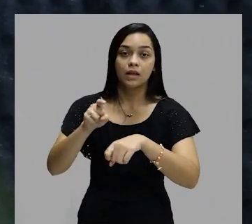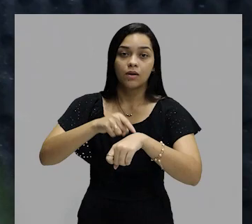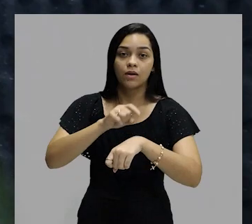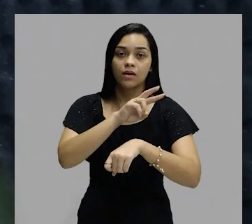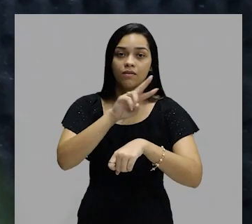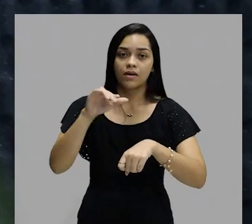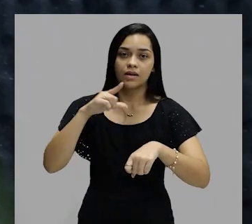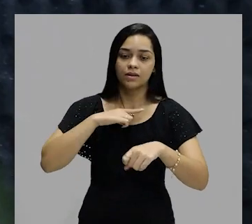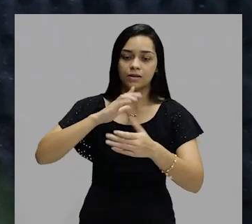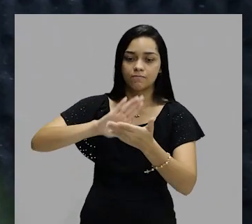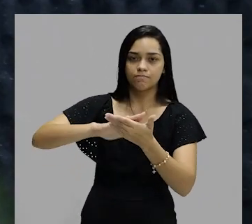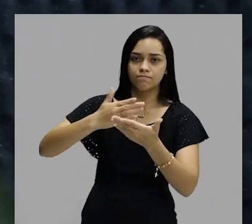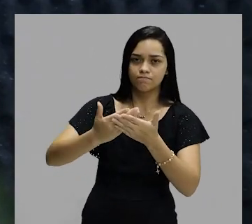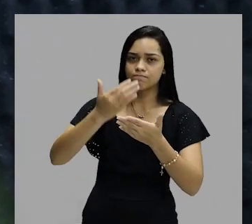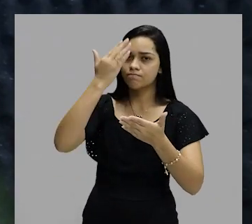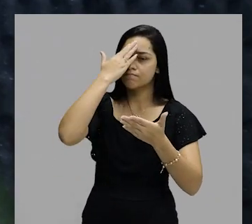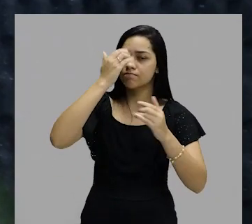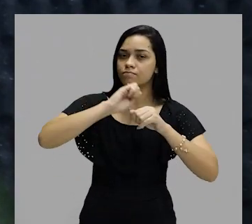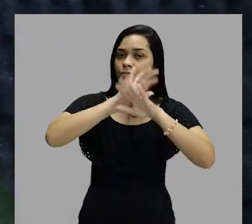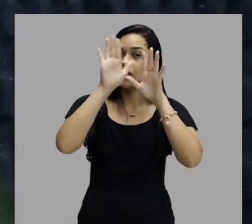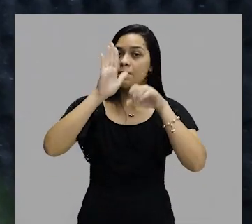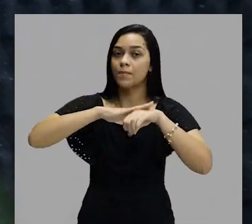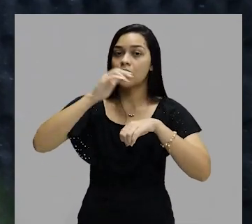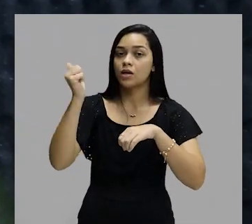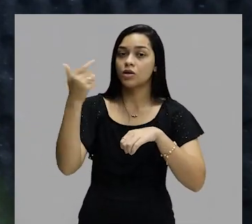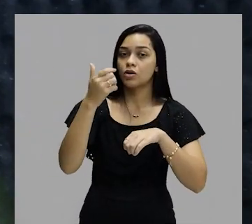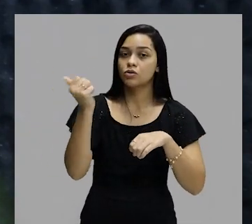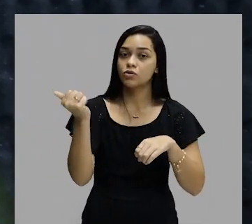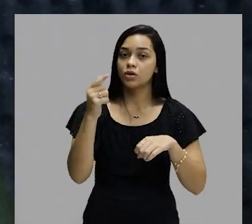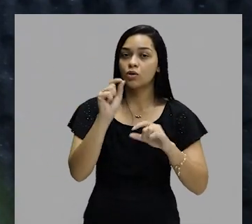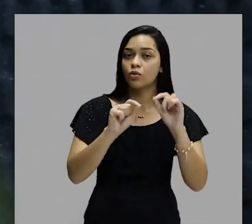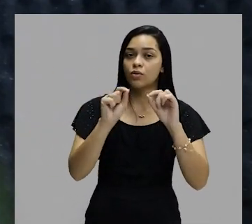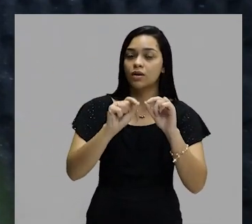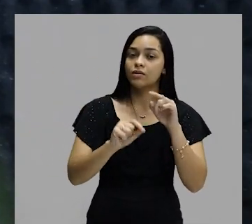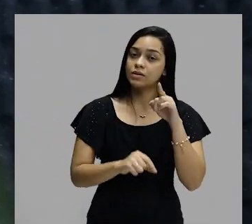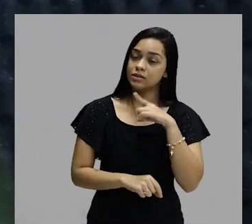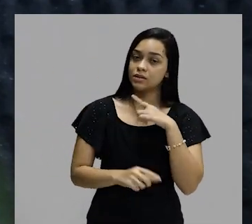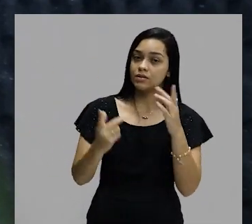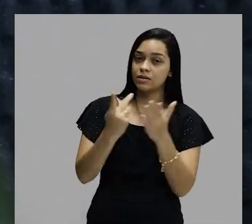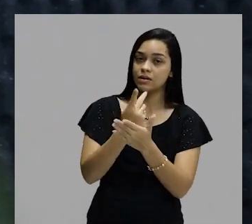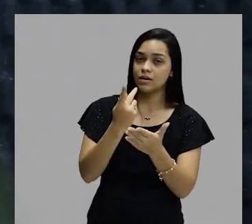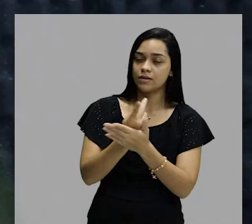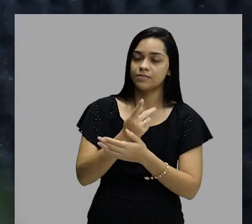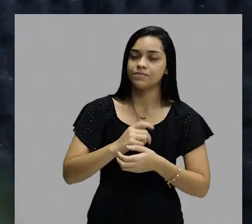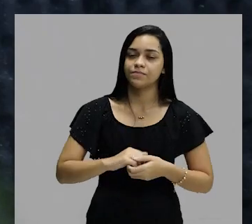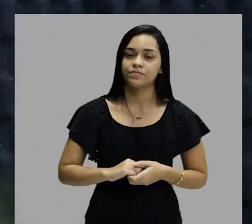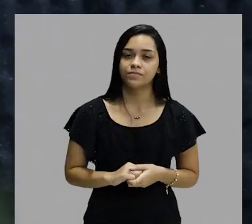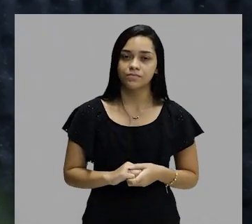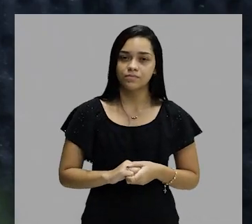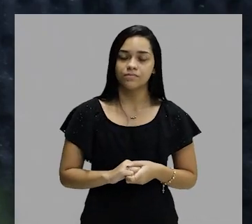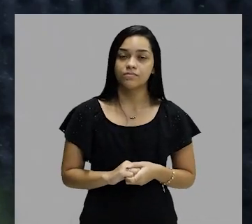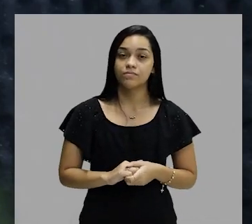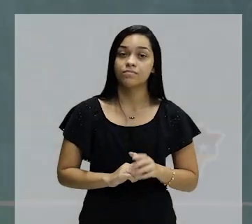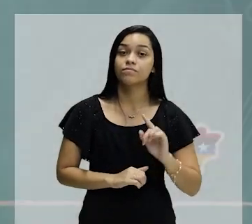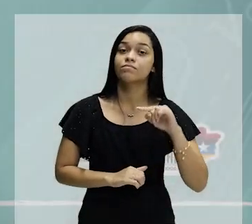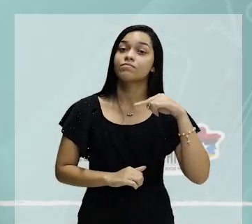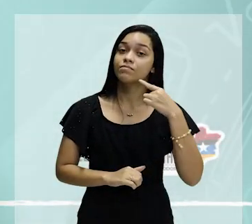fazer a sua interpretação sempre é maior do que a chance de você errar. Bom?